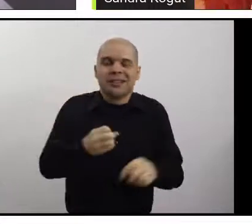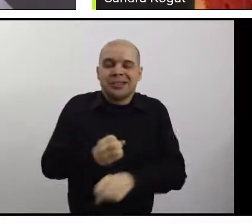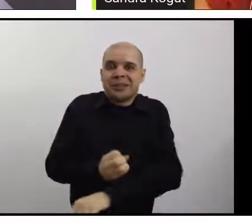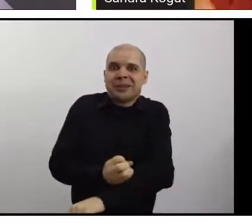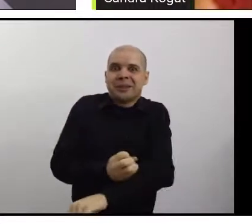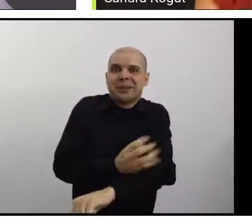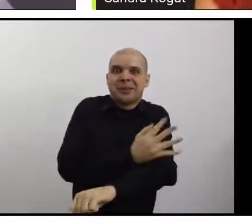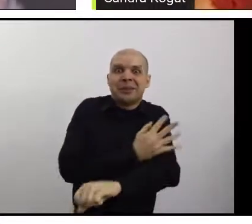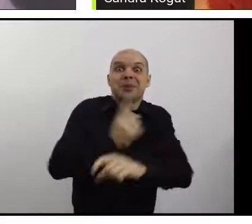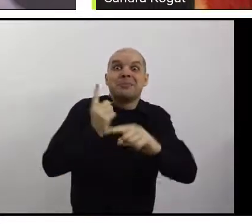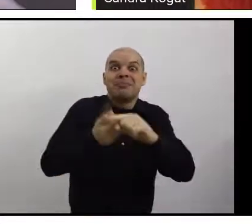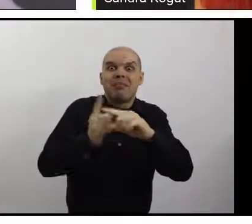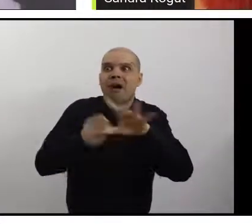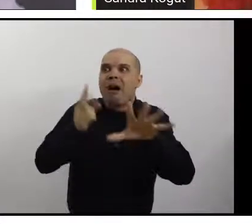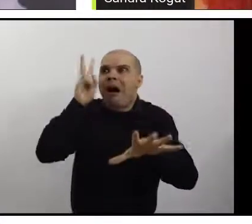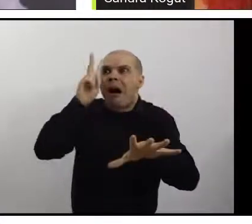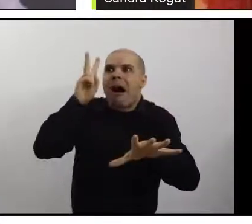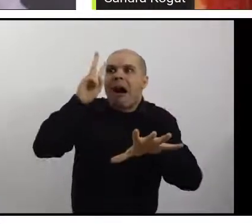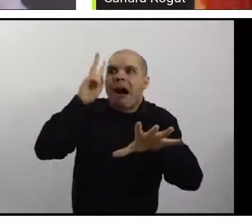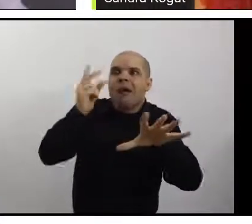né?